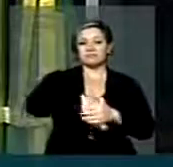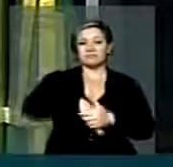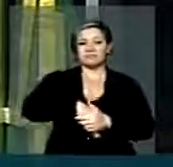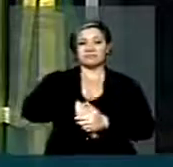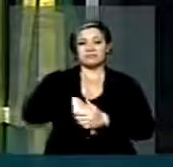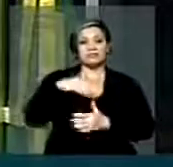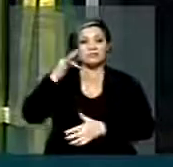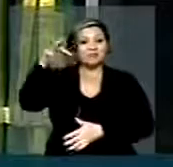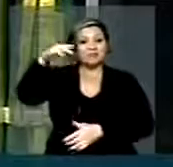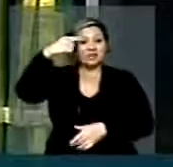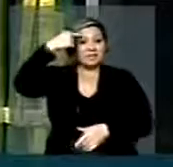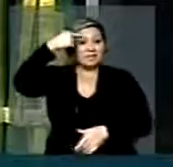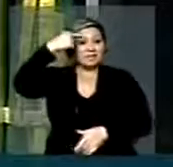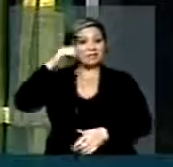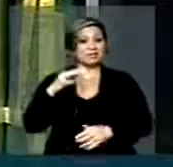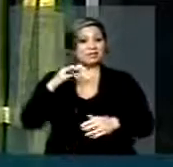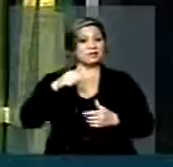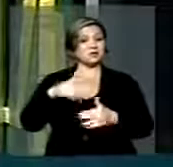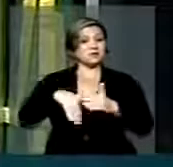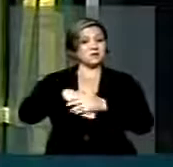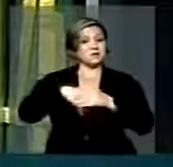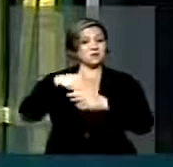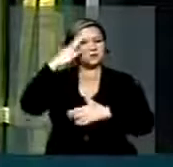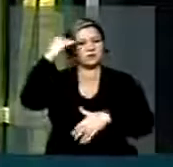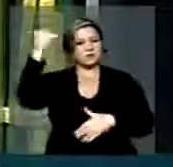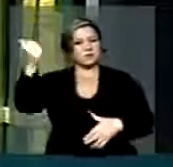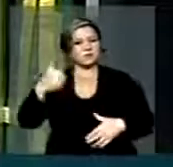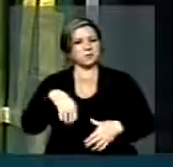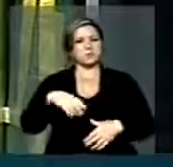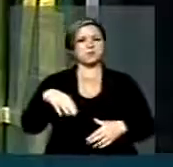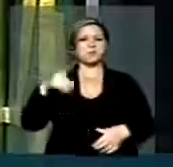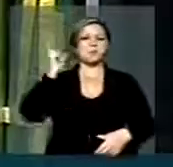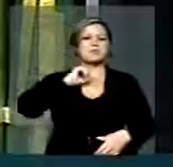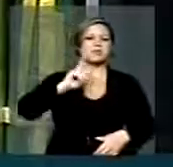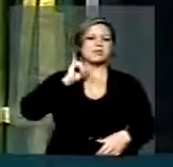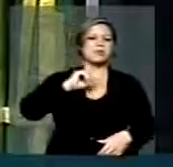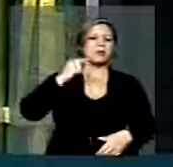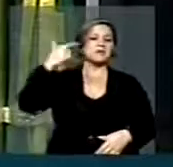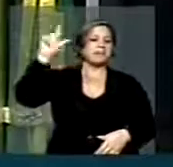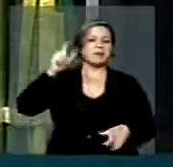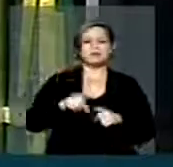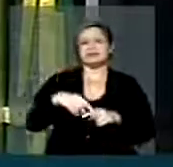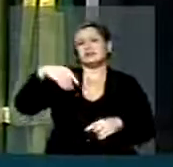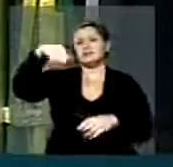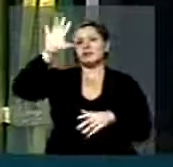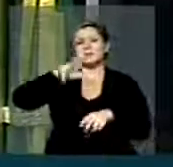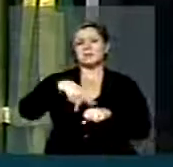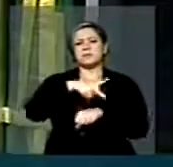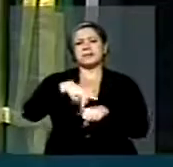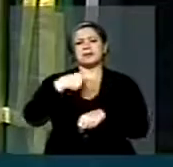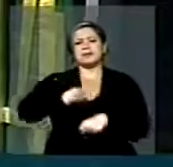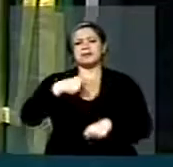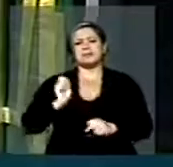ser grande, jogar no Barcelona, jogar no São Paulo, no Corinthians, no Vasco.